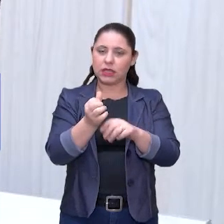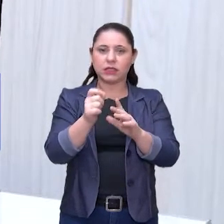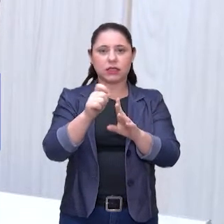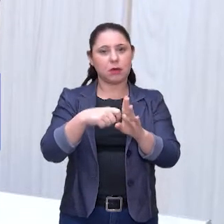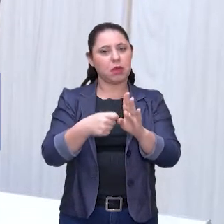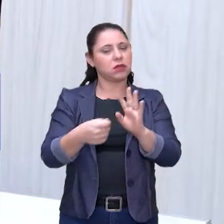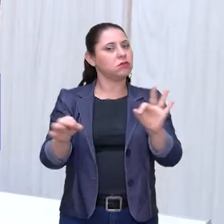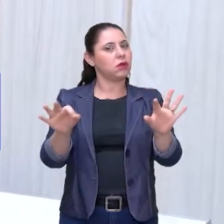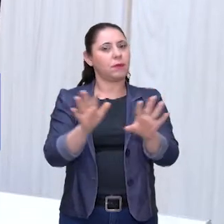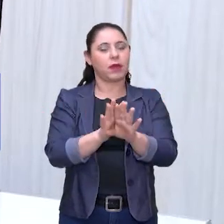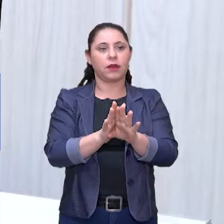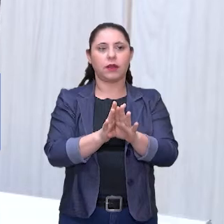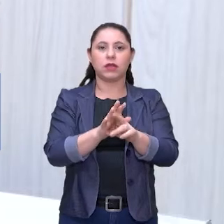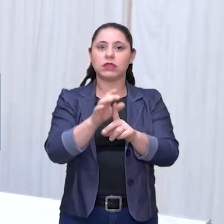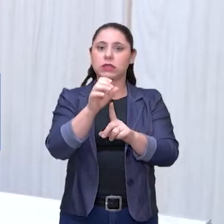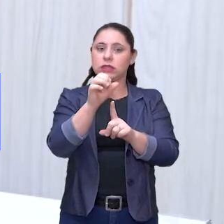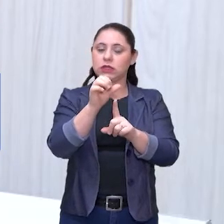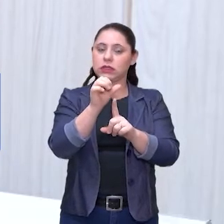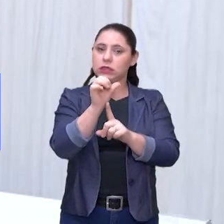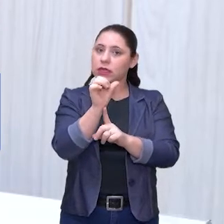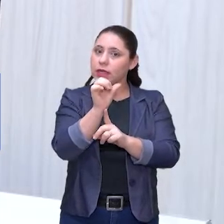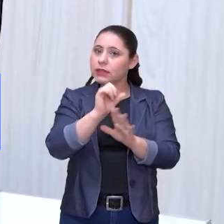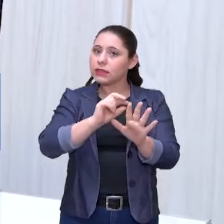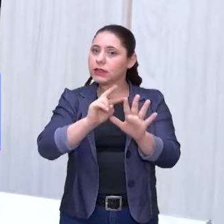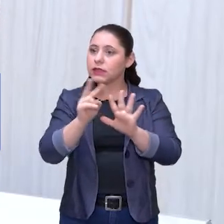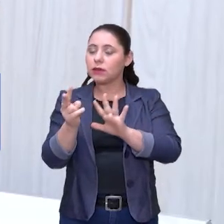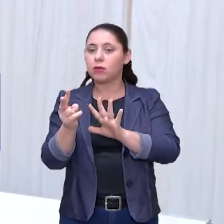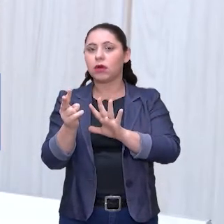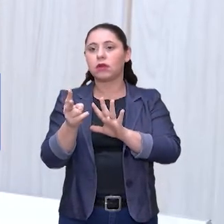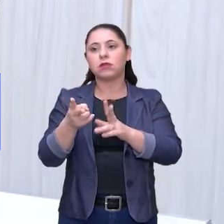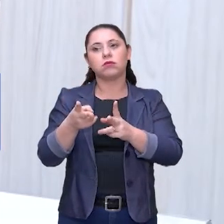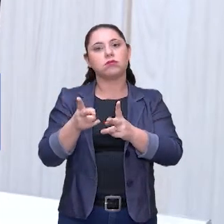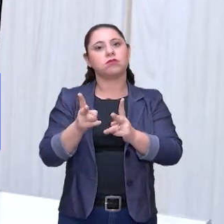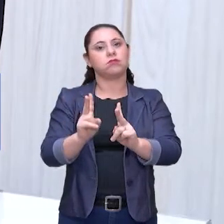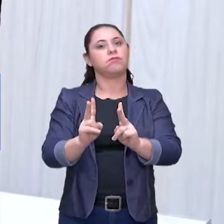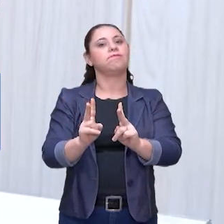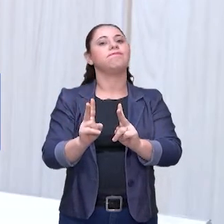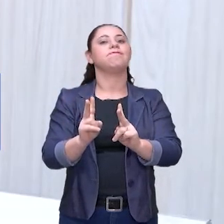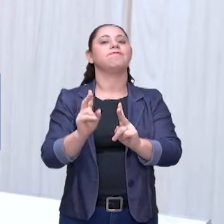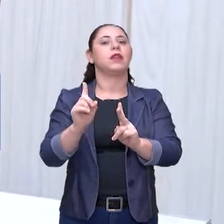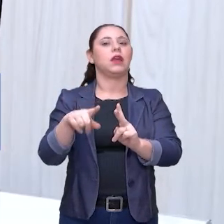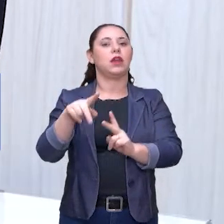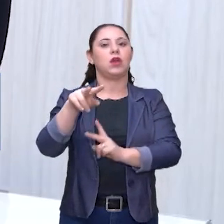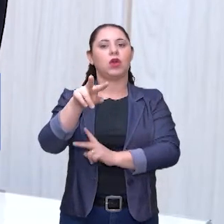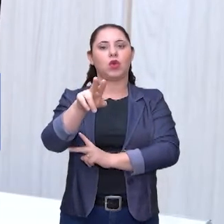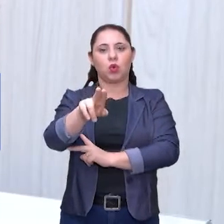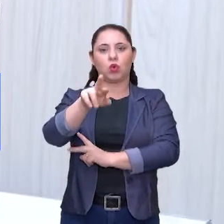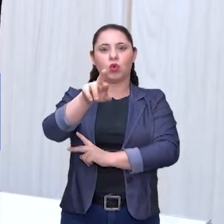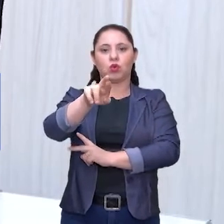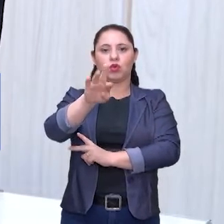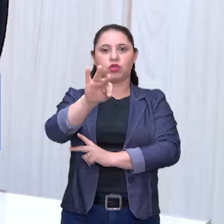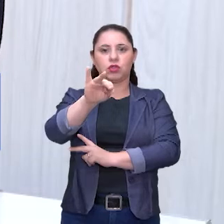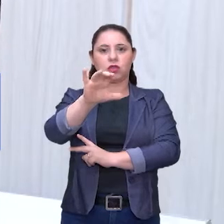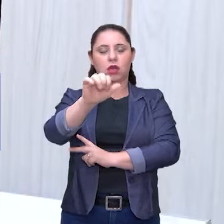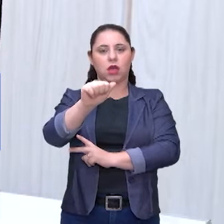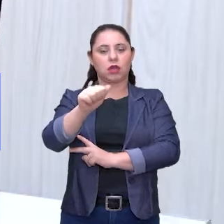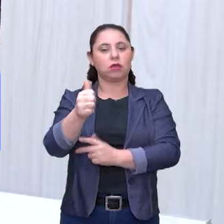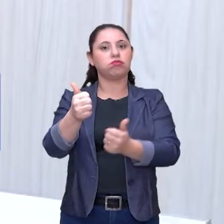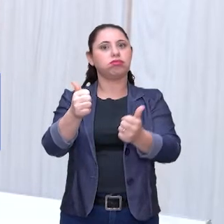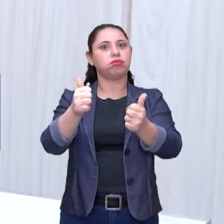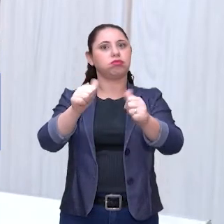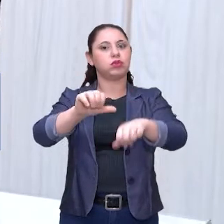resolução em menos de 6 semanas. Acima de 6 semanas, se essa lesão persiste, ela já é considerada uma